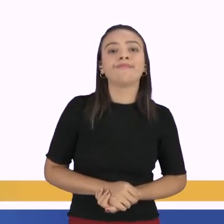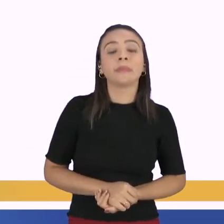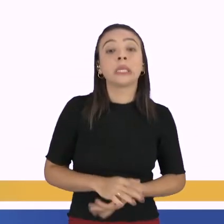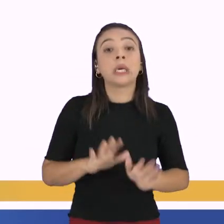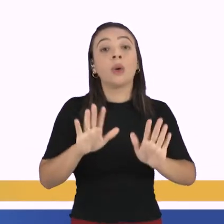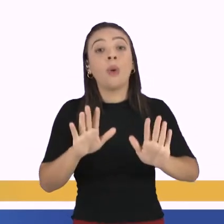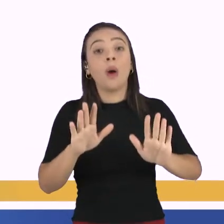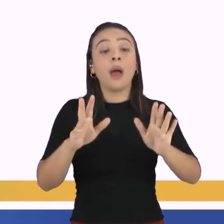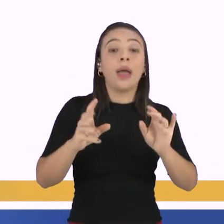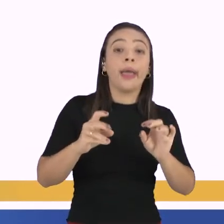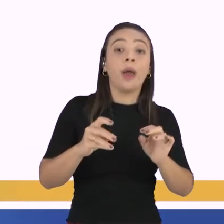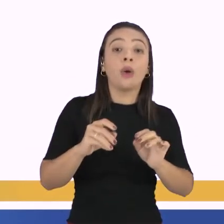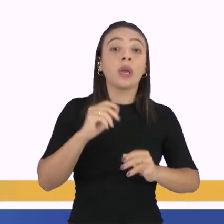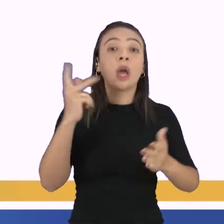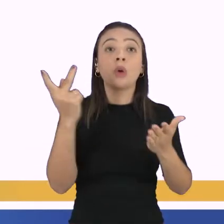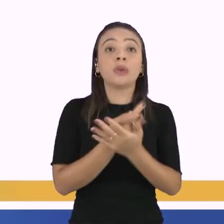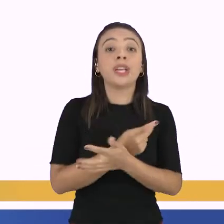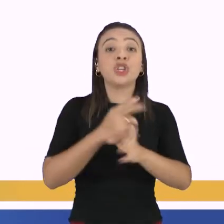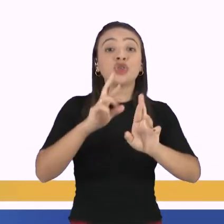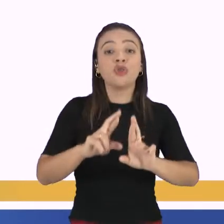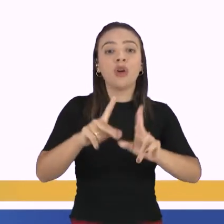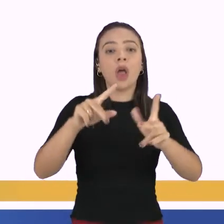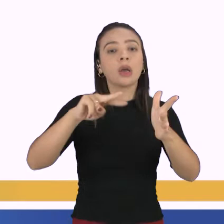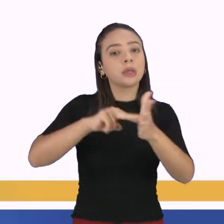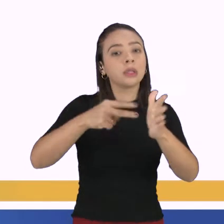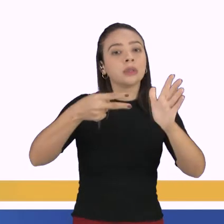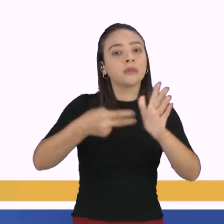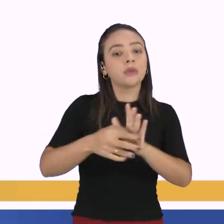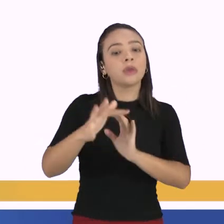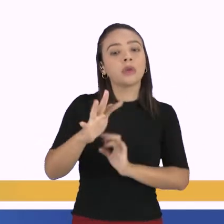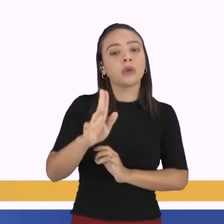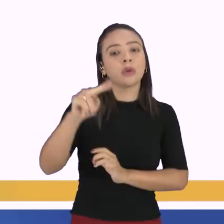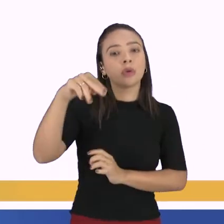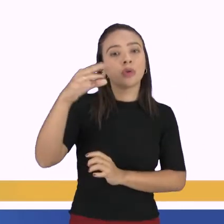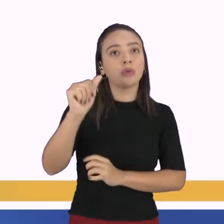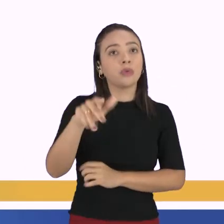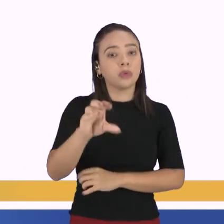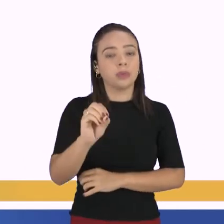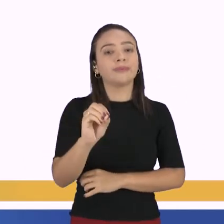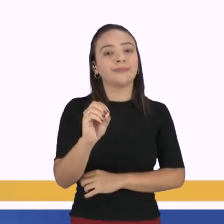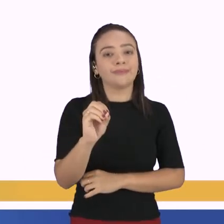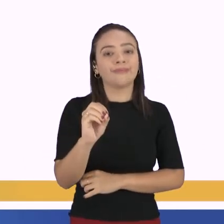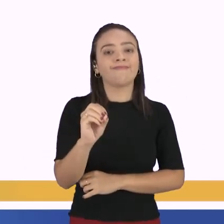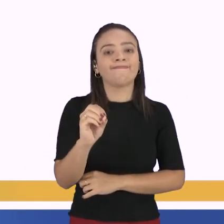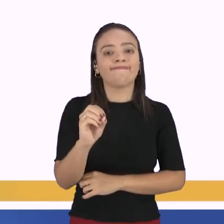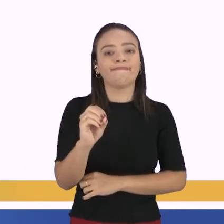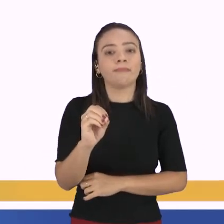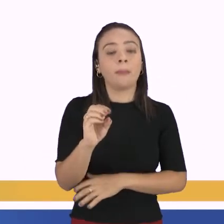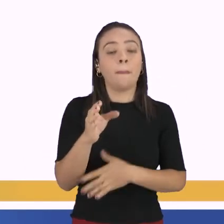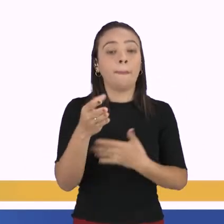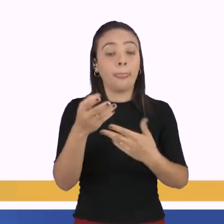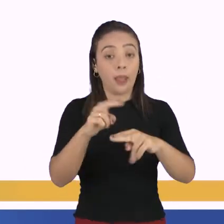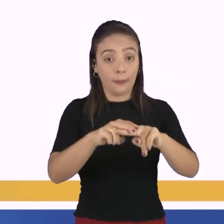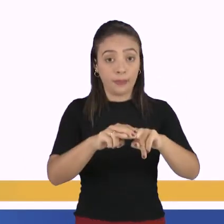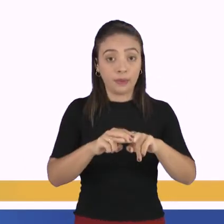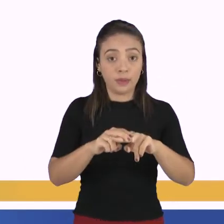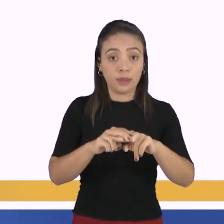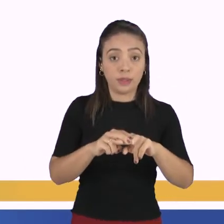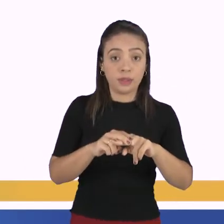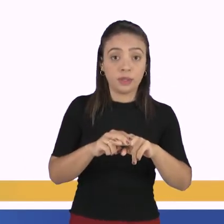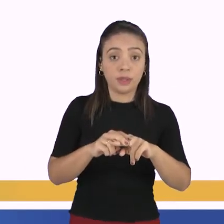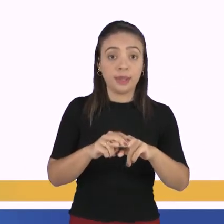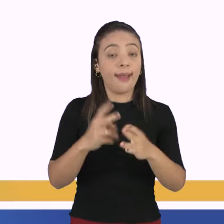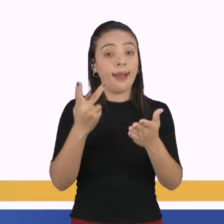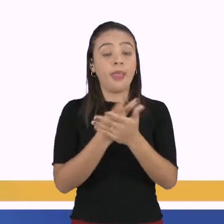conceito de função, porque isso está me dizendo que eu estou com valores no domínio que tem duas imagens. E isso viola